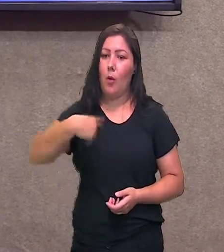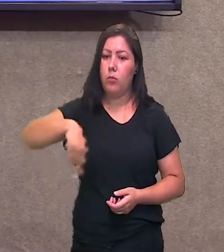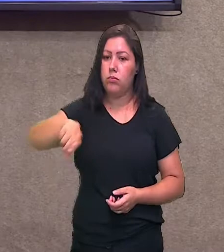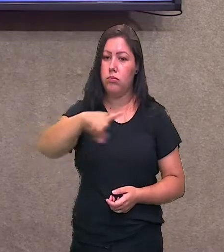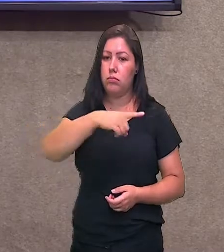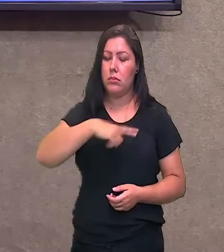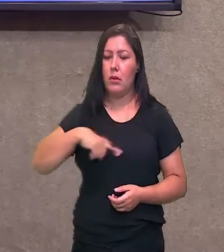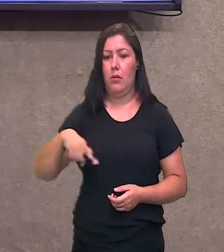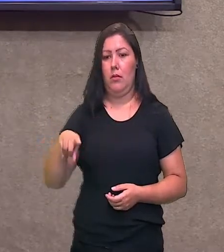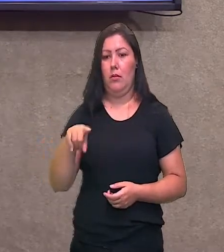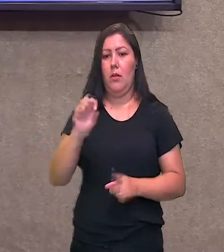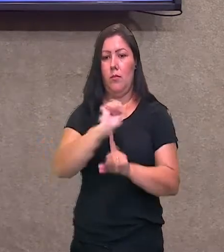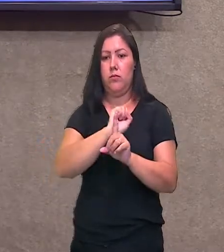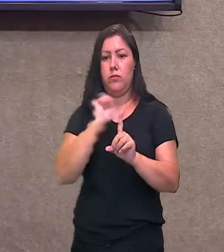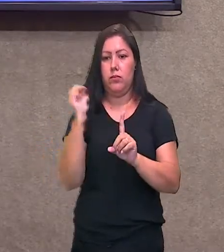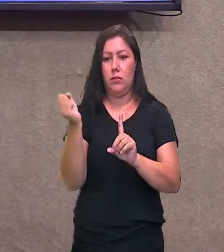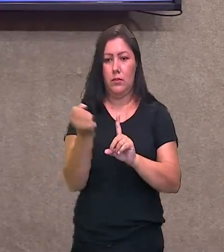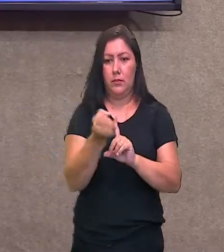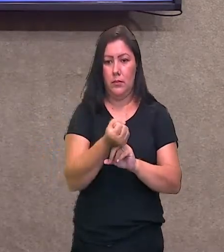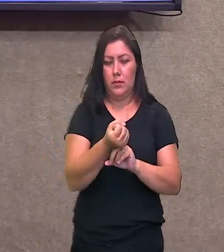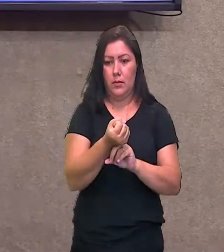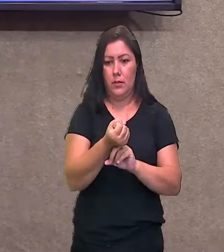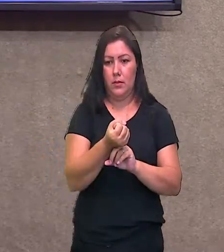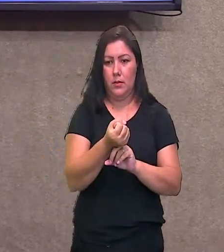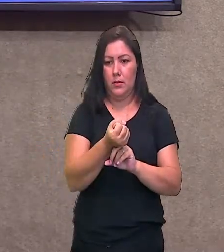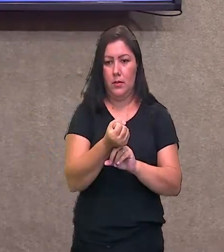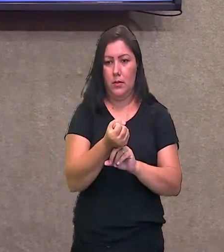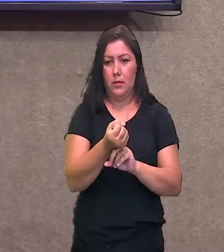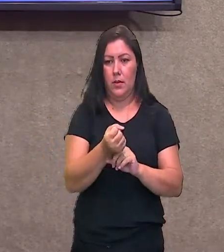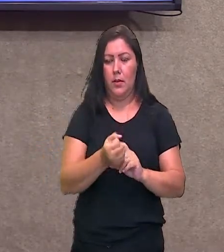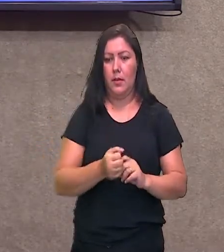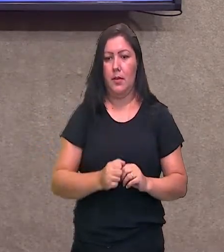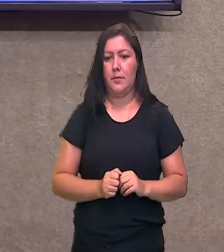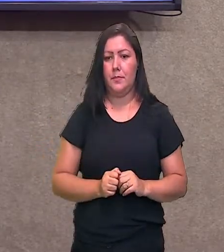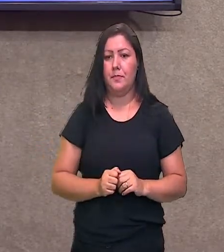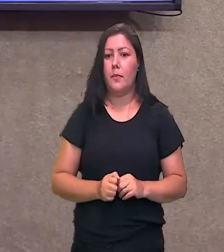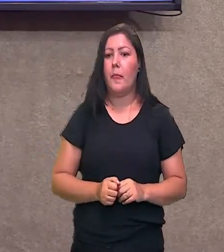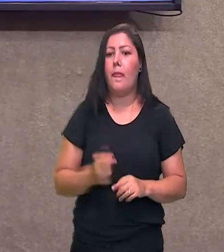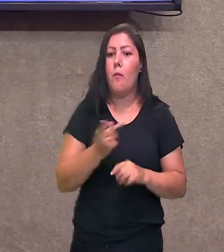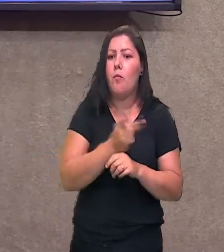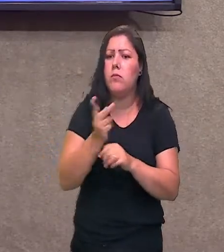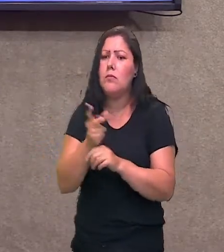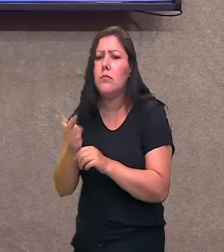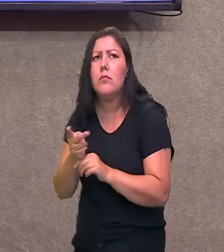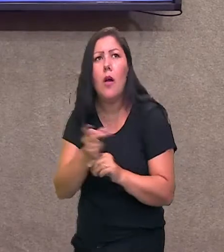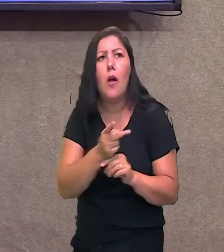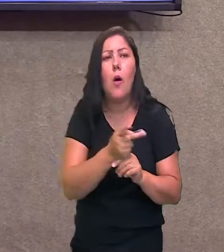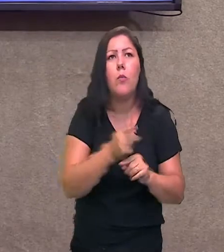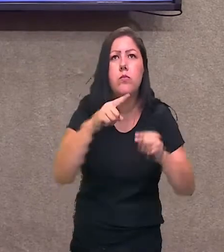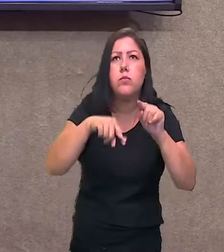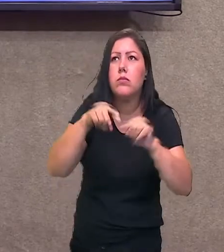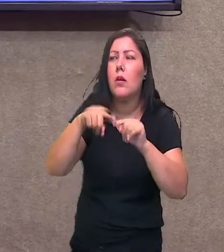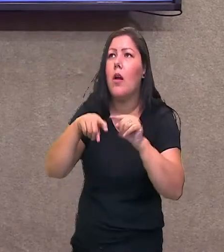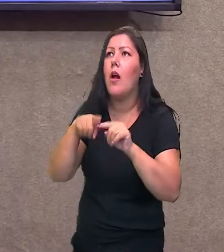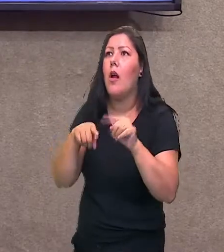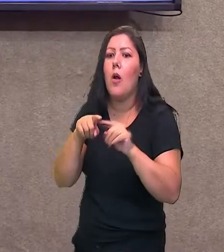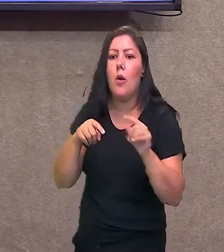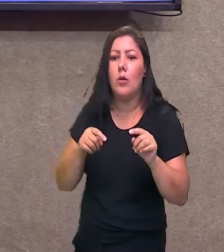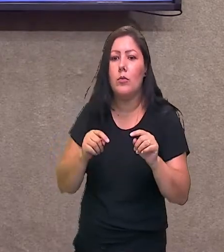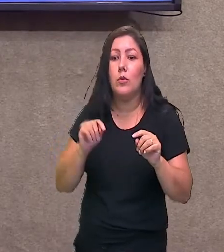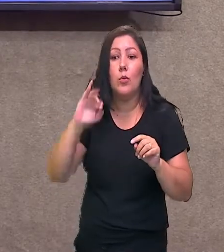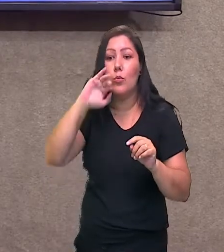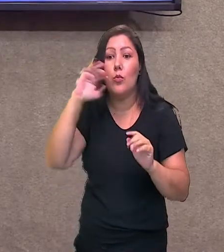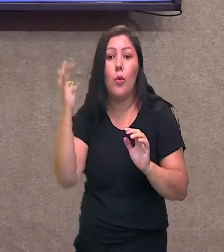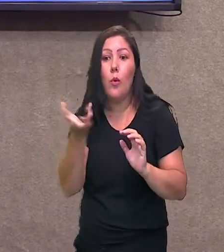toda a sociedade, saímos em busca de um produto, o preço dele sobe.